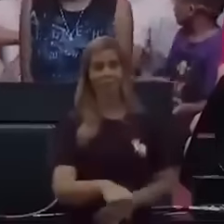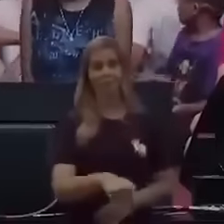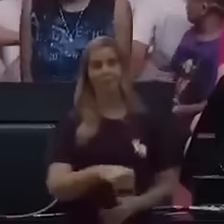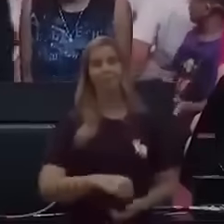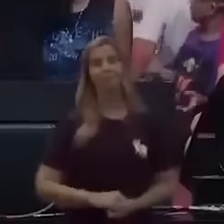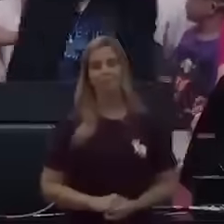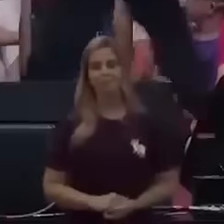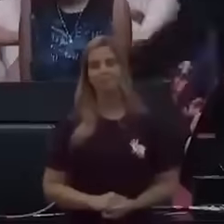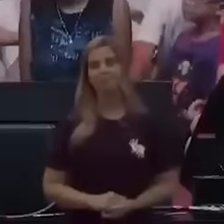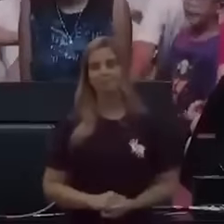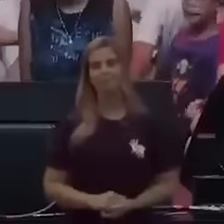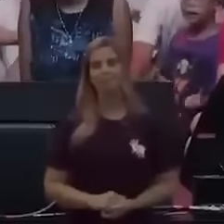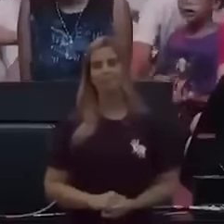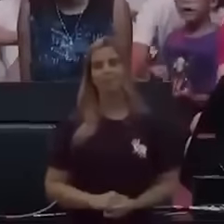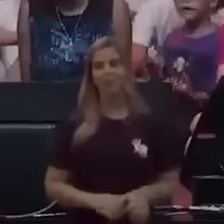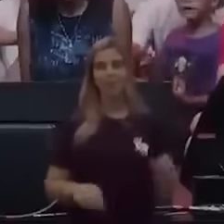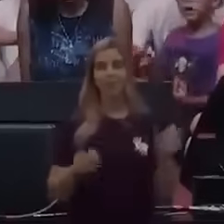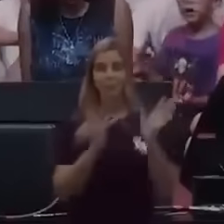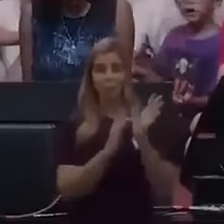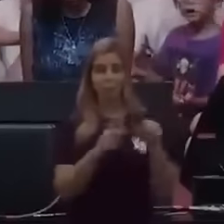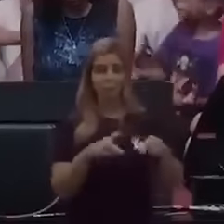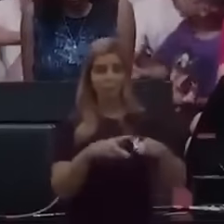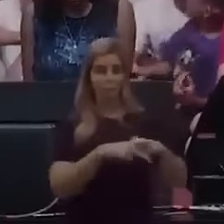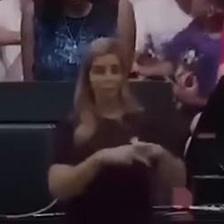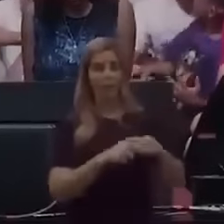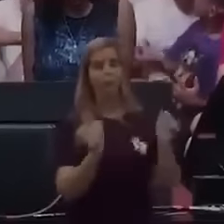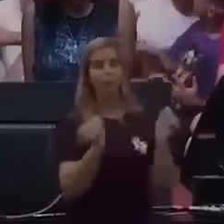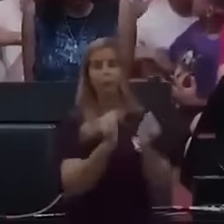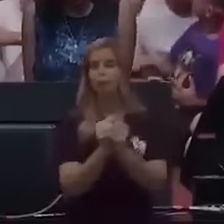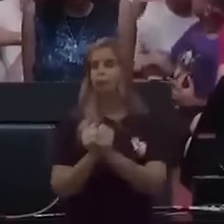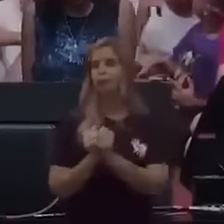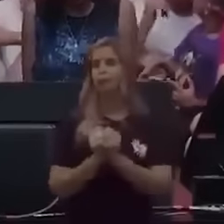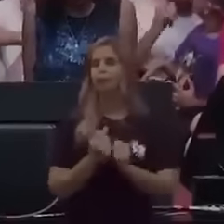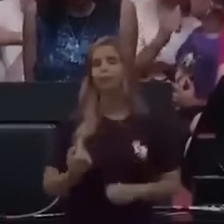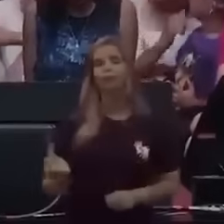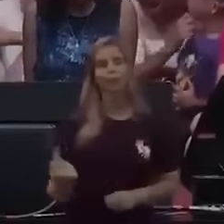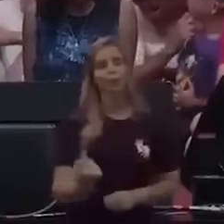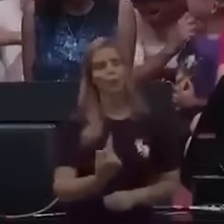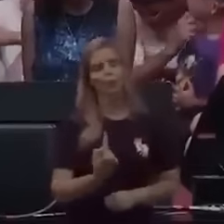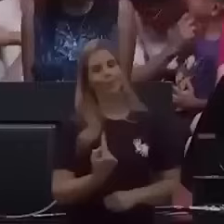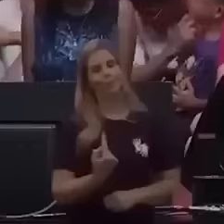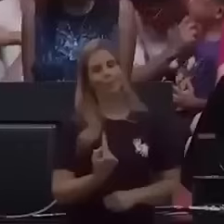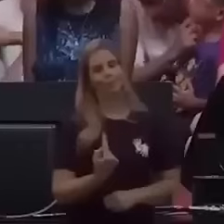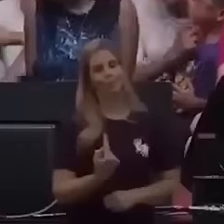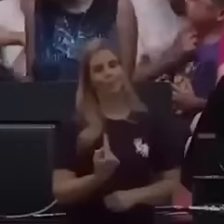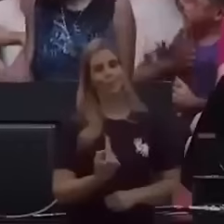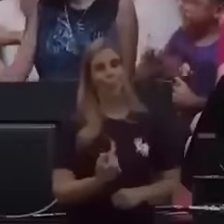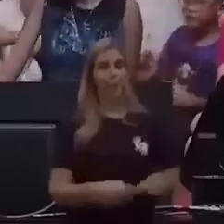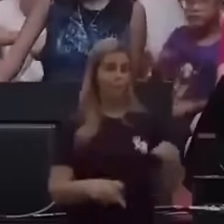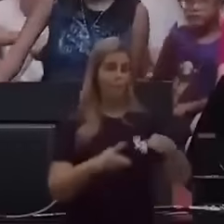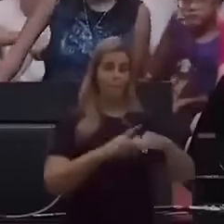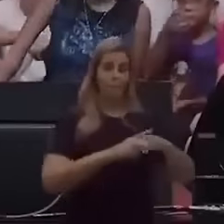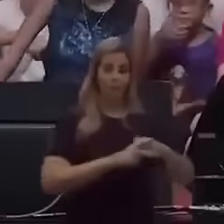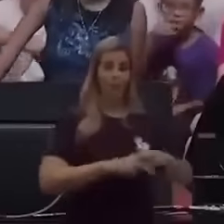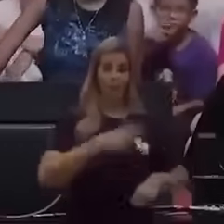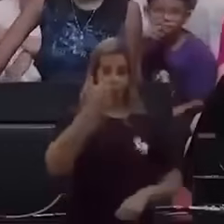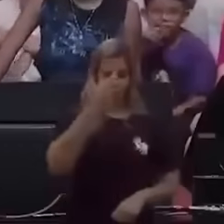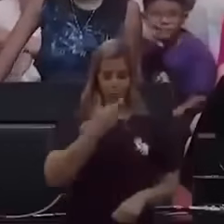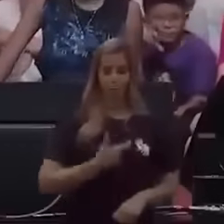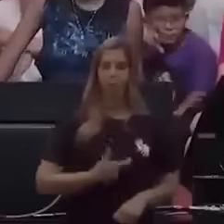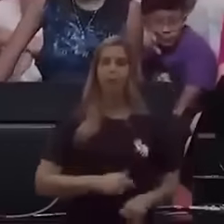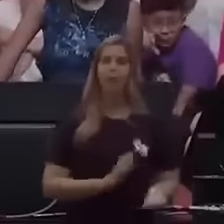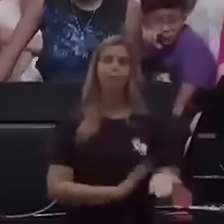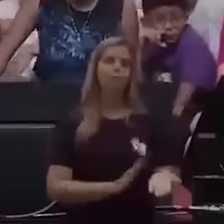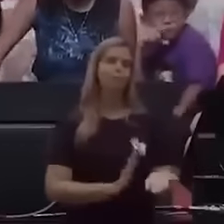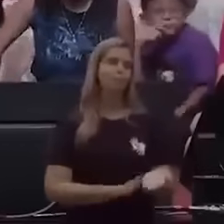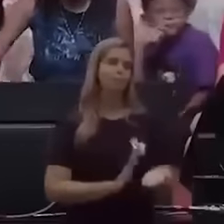mas este homem não está apenas entre nós, este homem mora debaixo da nossa pele. O sangue